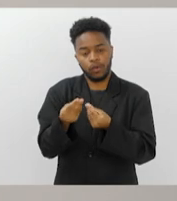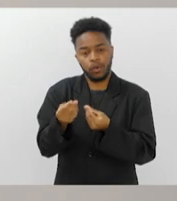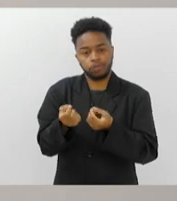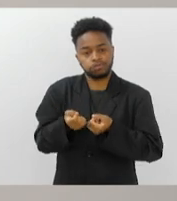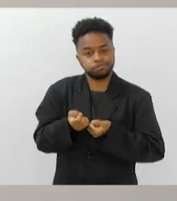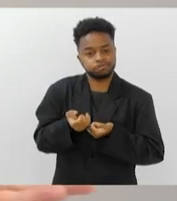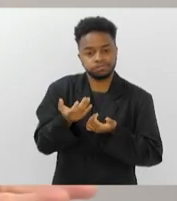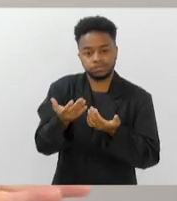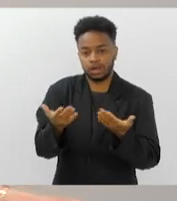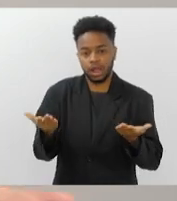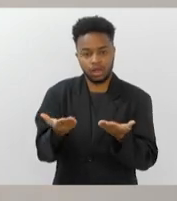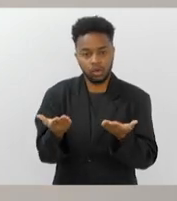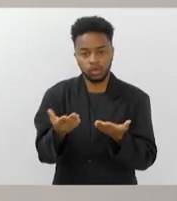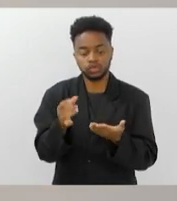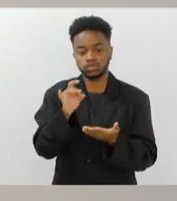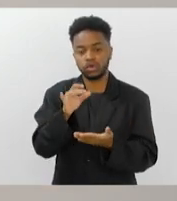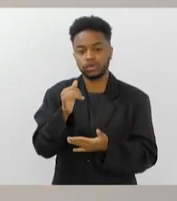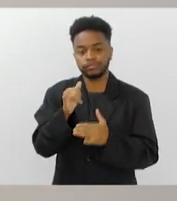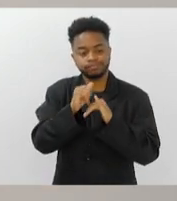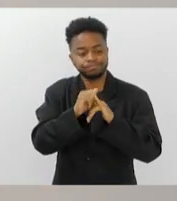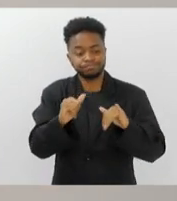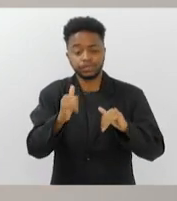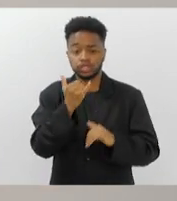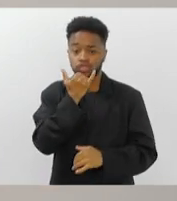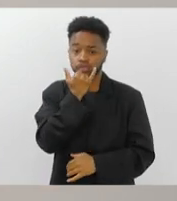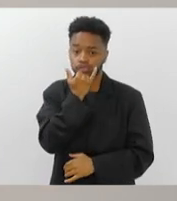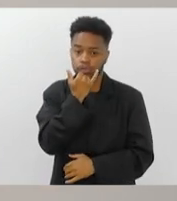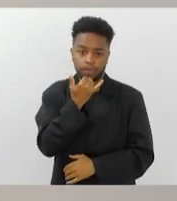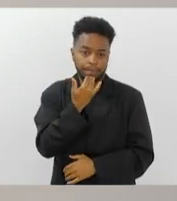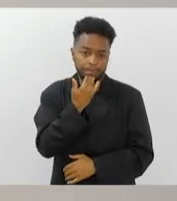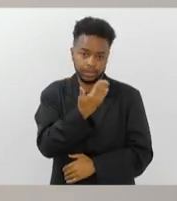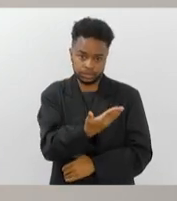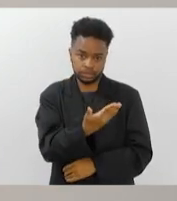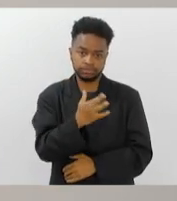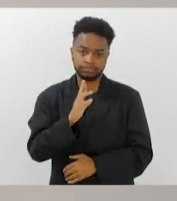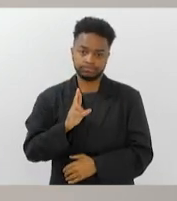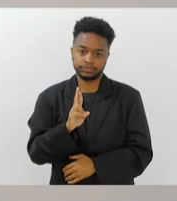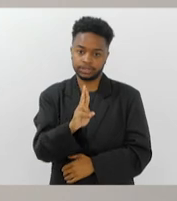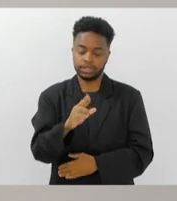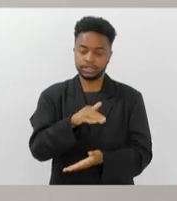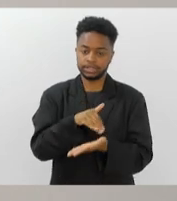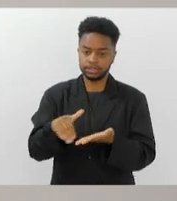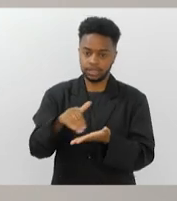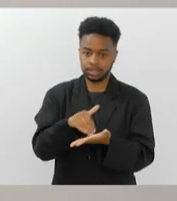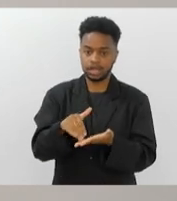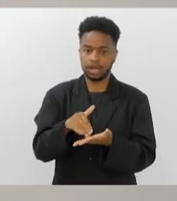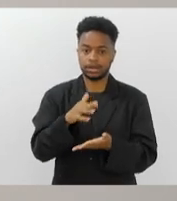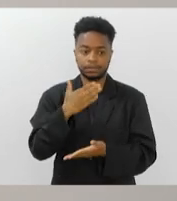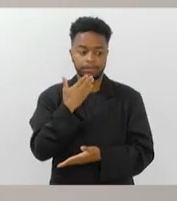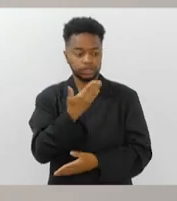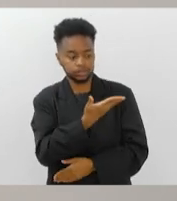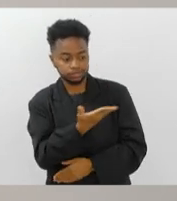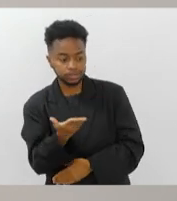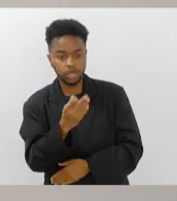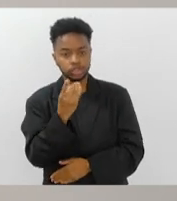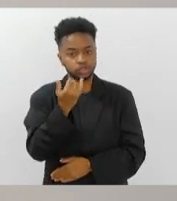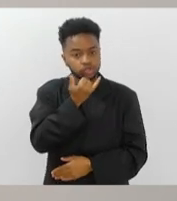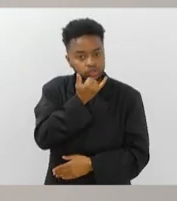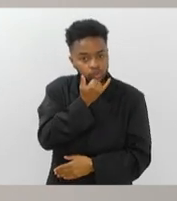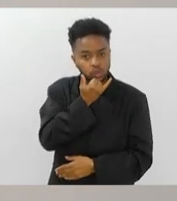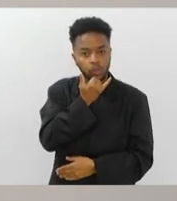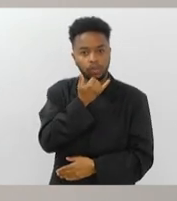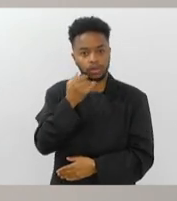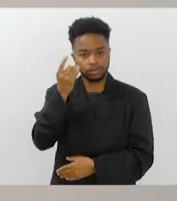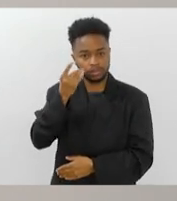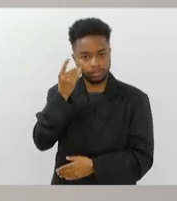momento apenas a minhas desculpas ah em nome da secretária a deputada ao deputado Luís Paulo